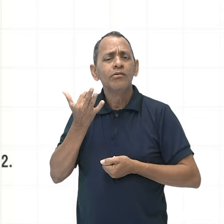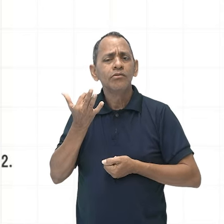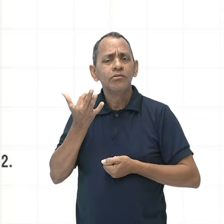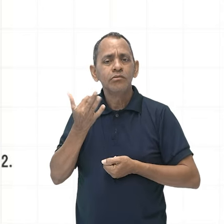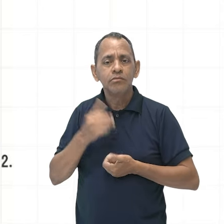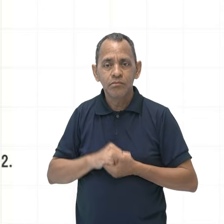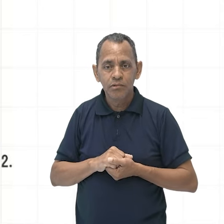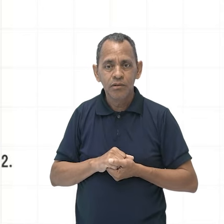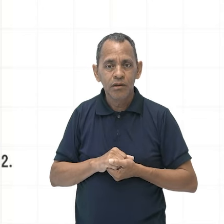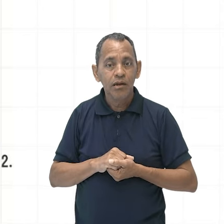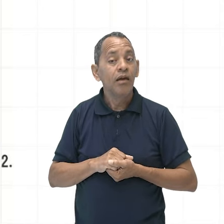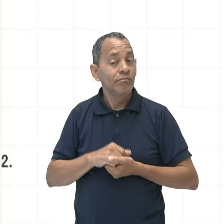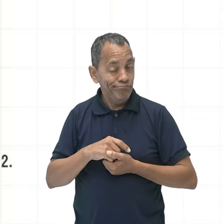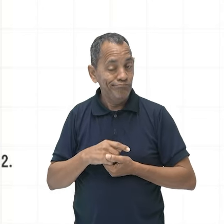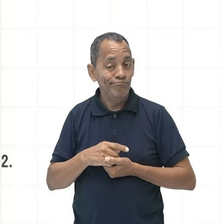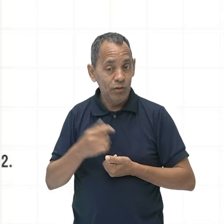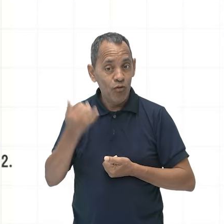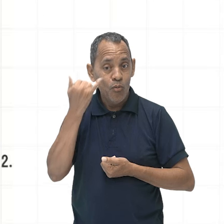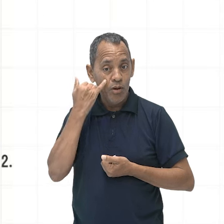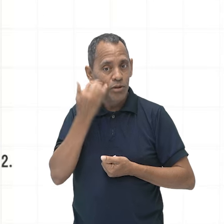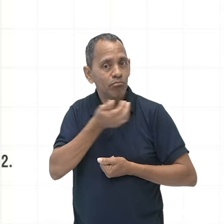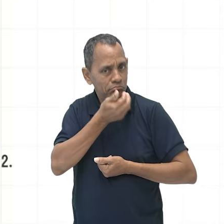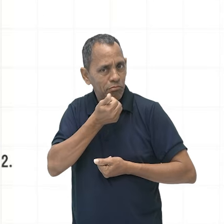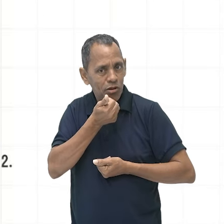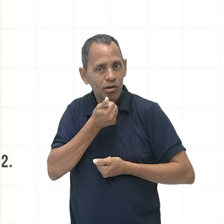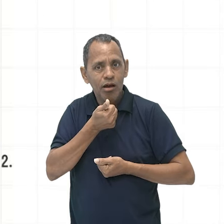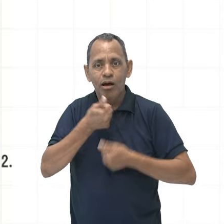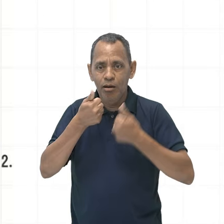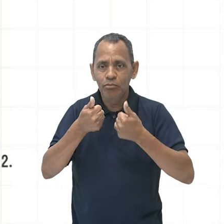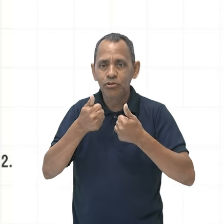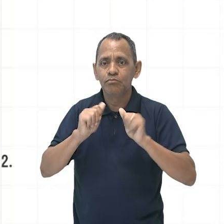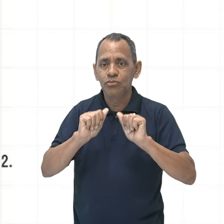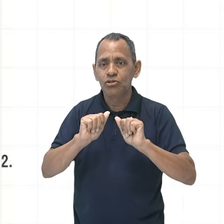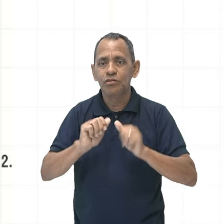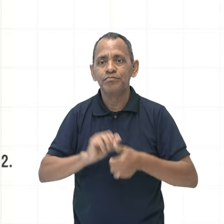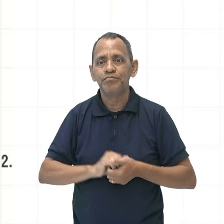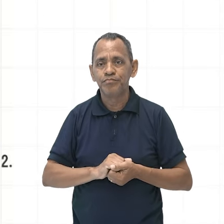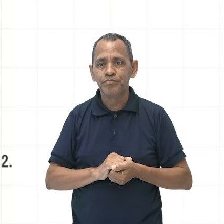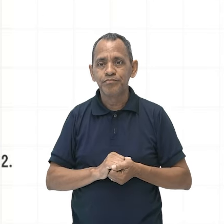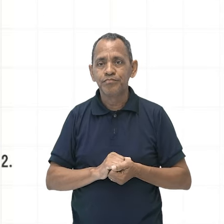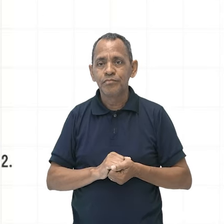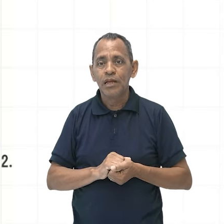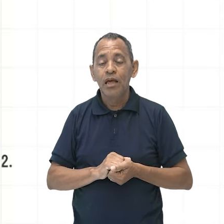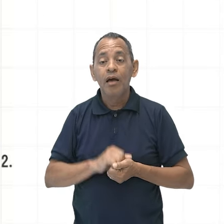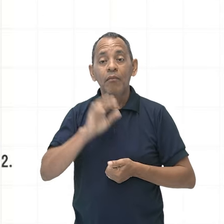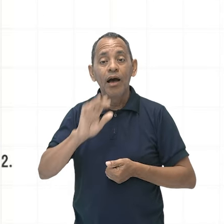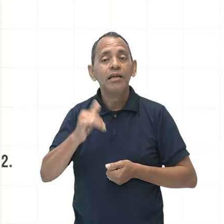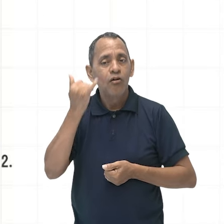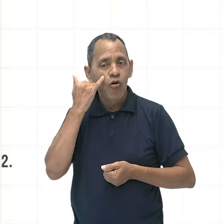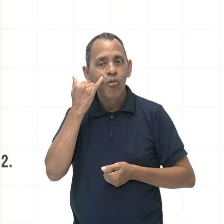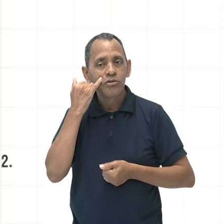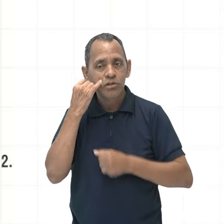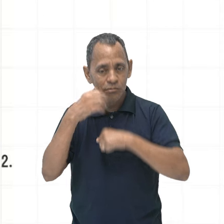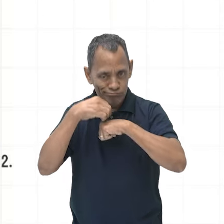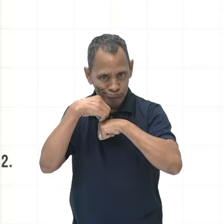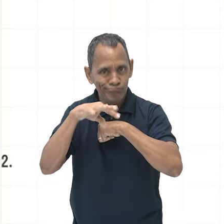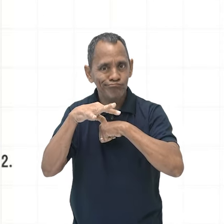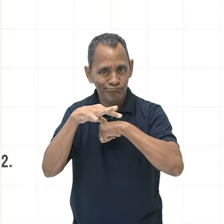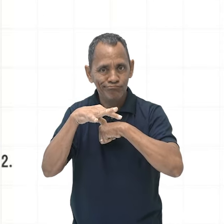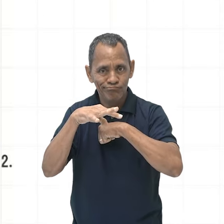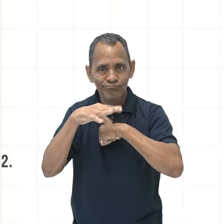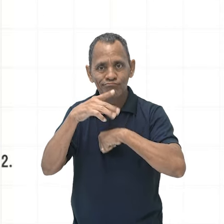é uma informação que poderia ser melhorada nesse gráfico. Mas, mesmo assim, a informação está sendo passada de forma